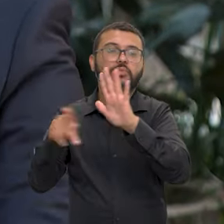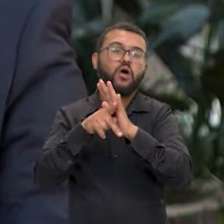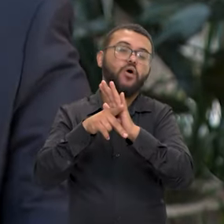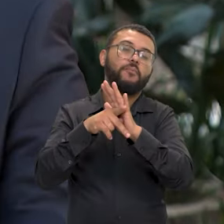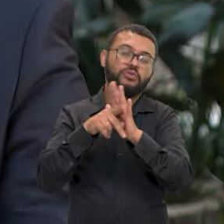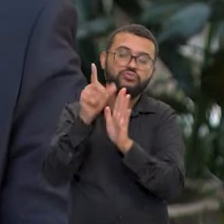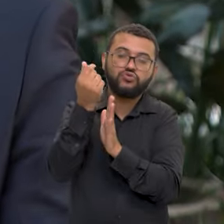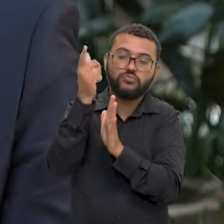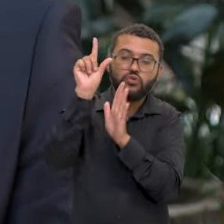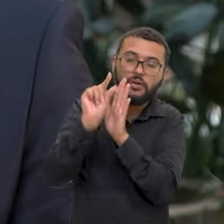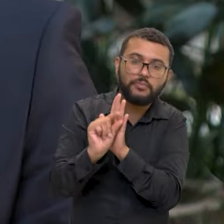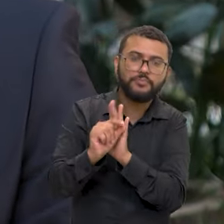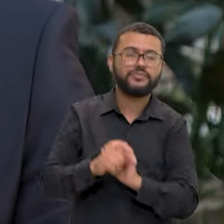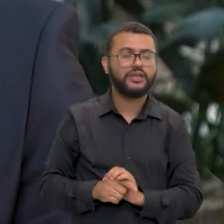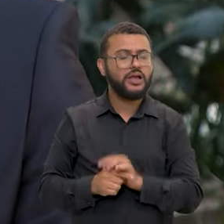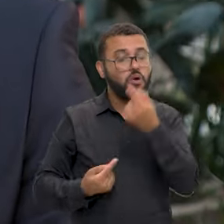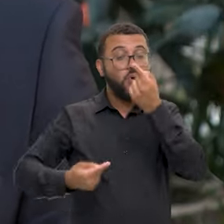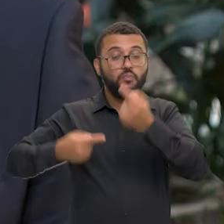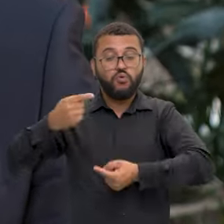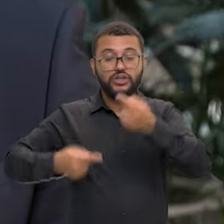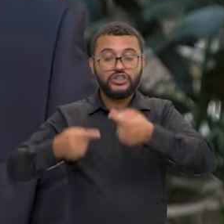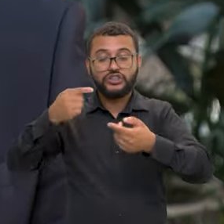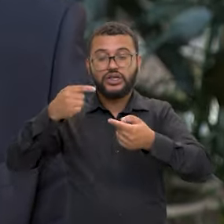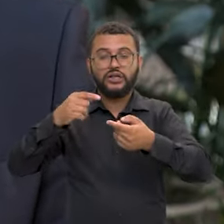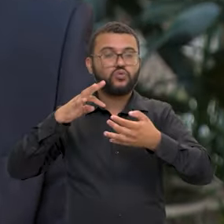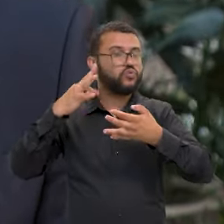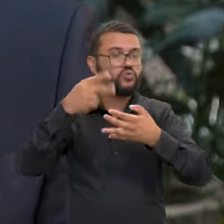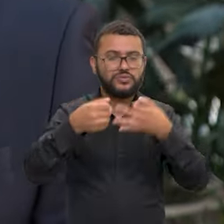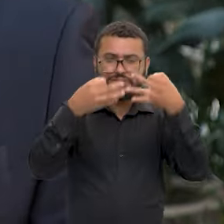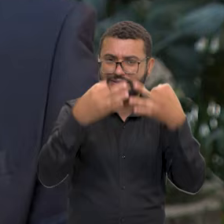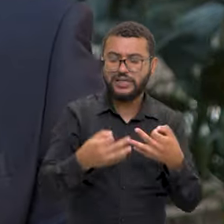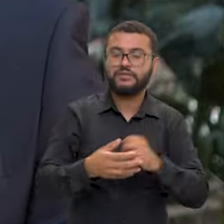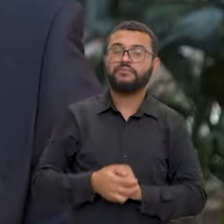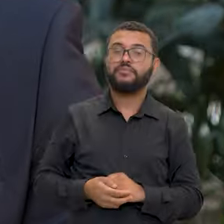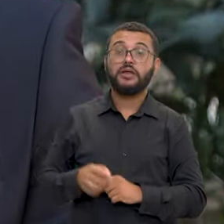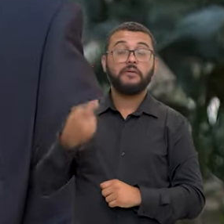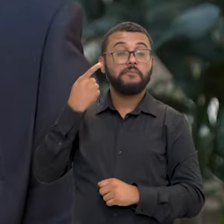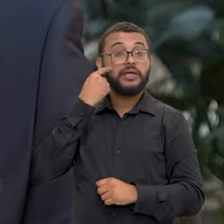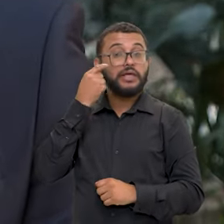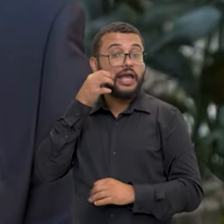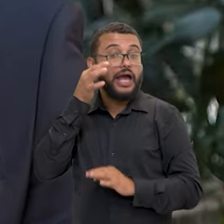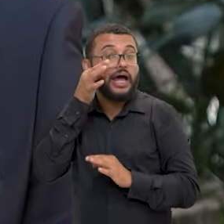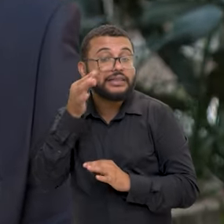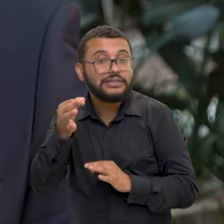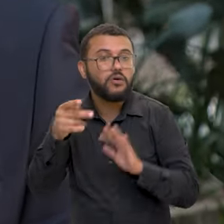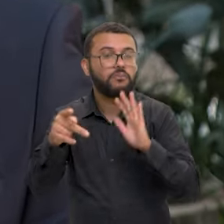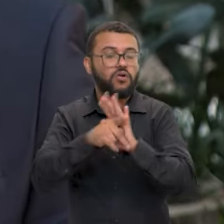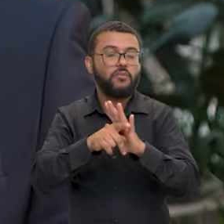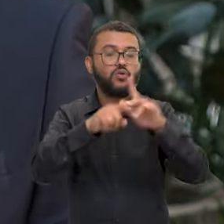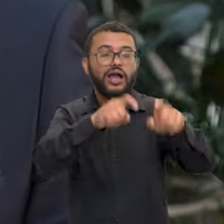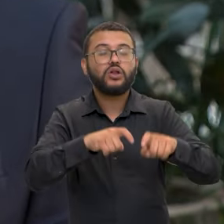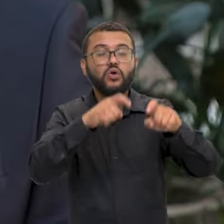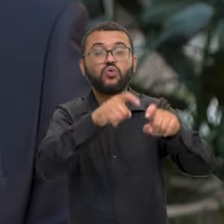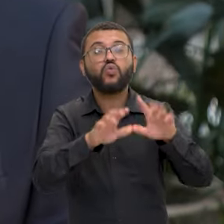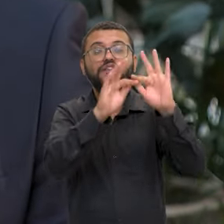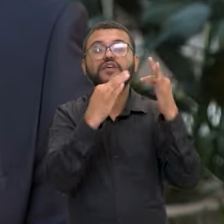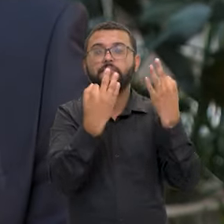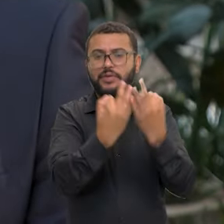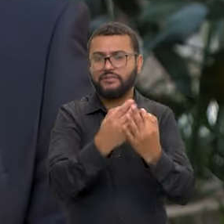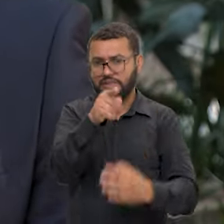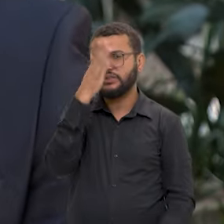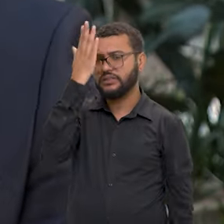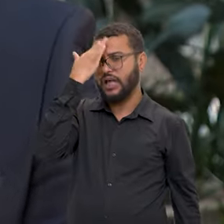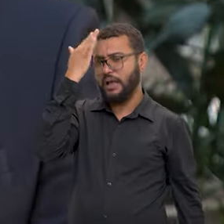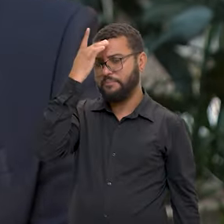todas essas políticas estão mantidas, mas o olhar atencioso da agricultura familiar. Tu sabes que muitos pequenos agricultores,